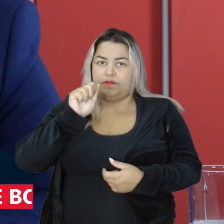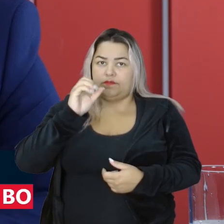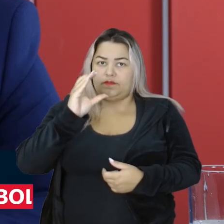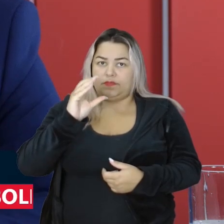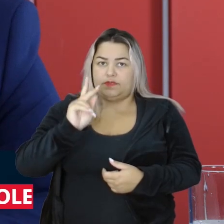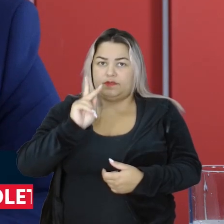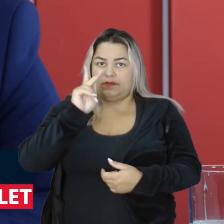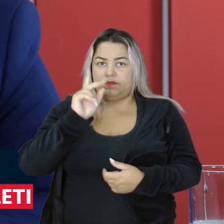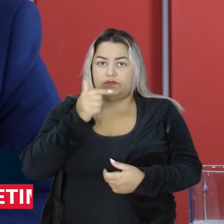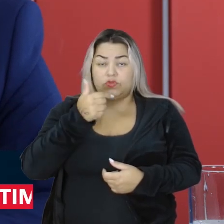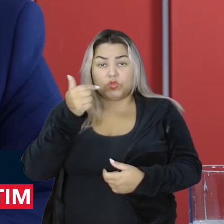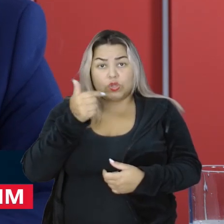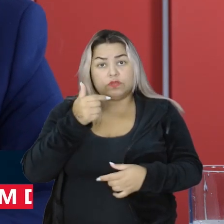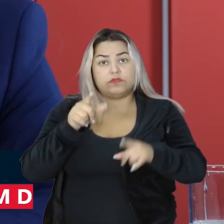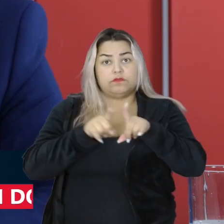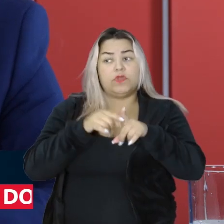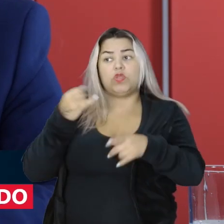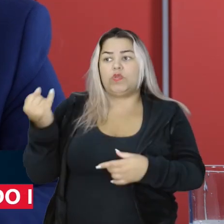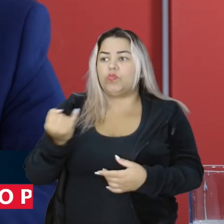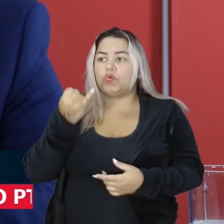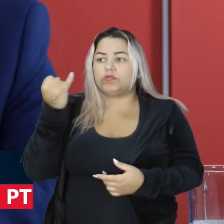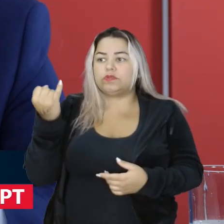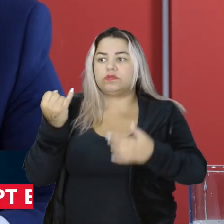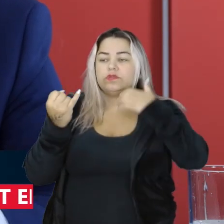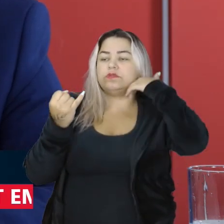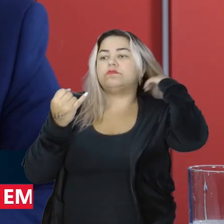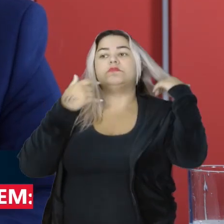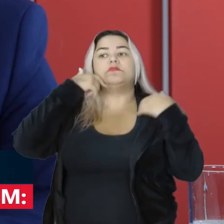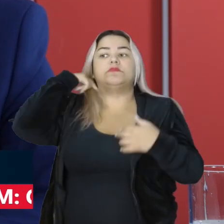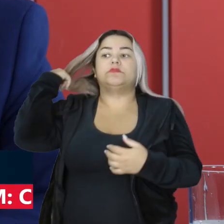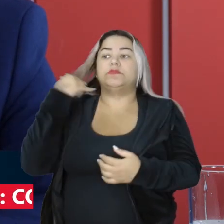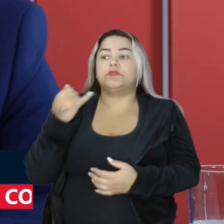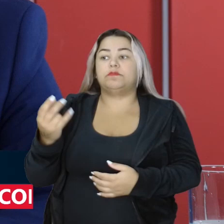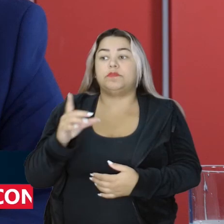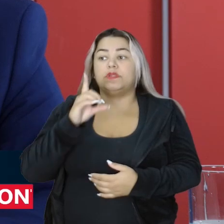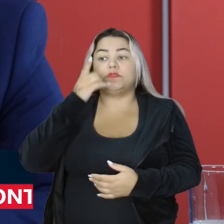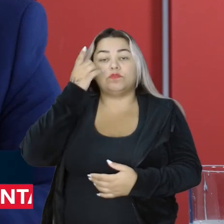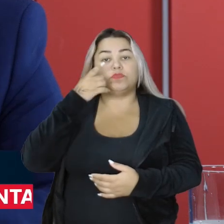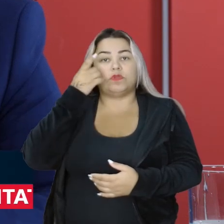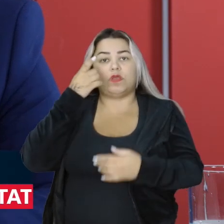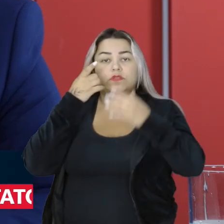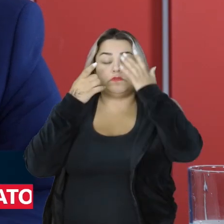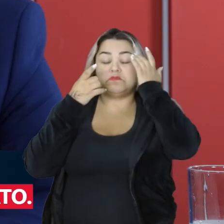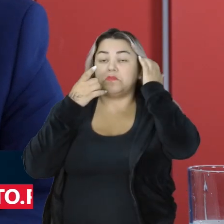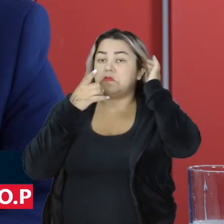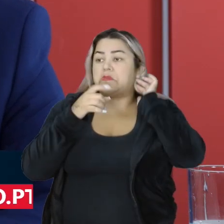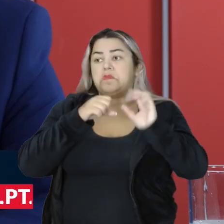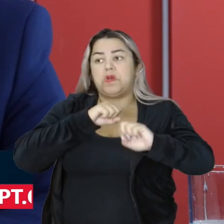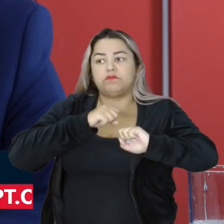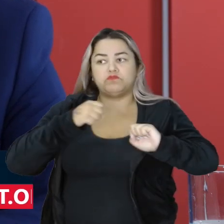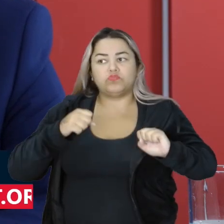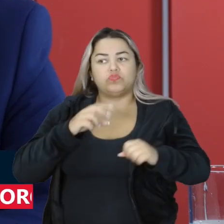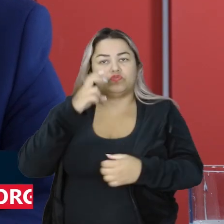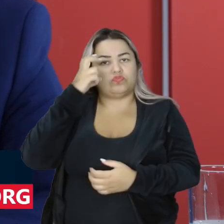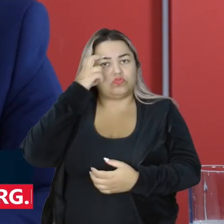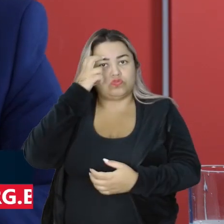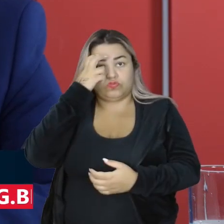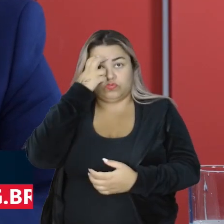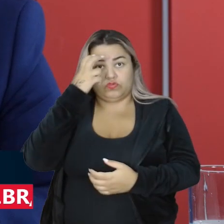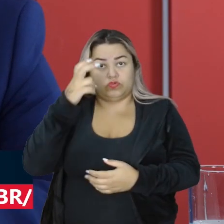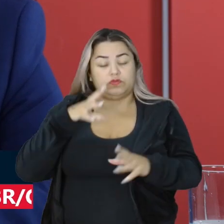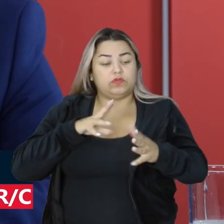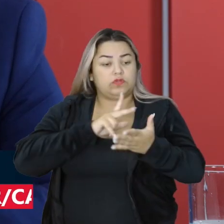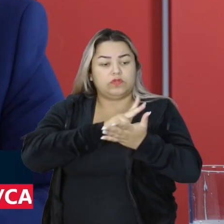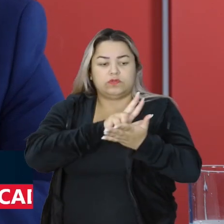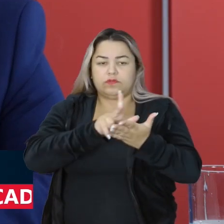relatoria importantíssima e, né, de autoria da deputada Jandira Fegali, que é uma grande parceira da cultura, né, e de